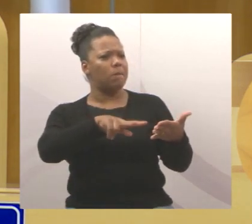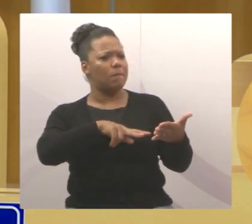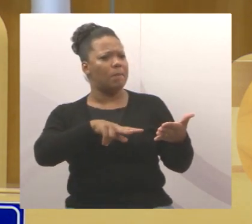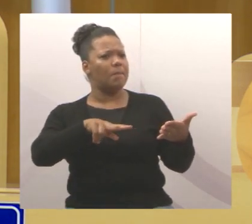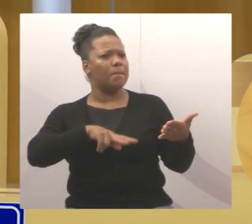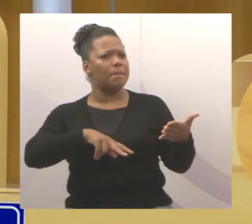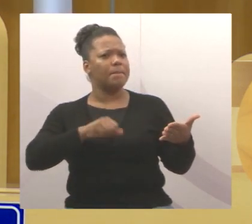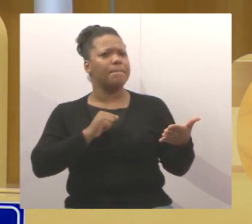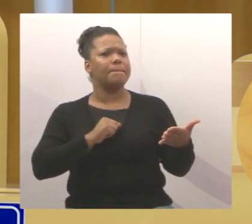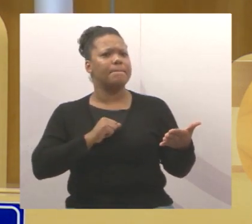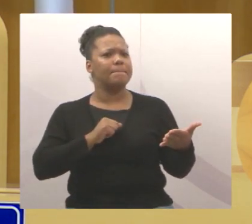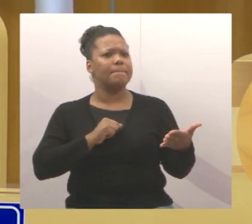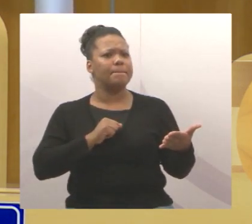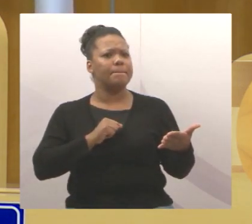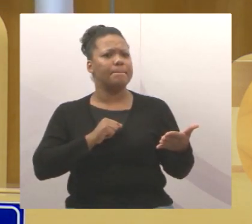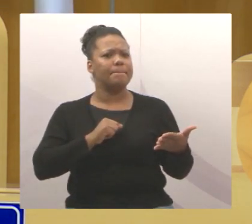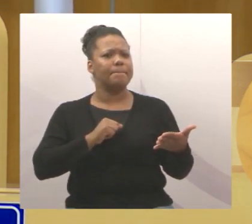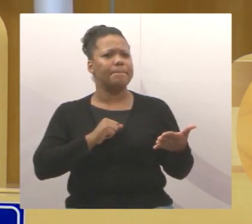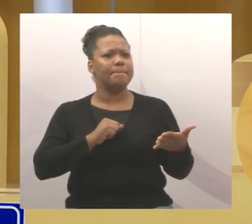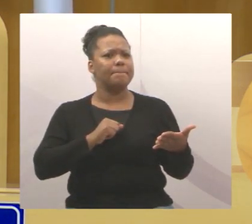o seguinte: